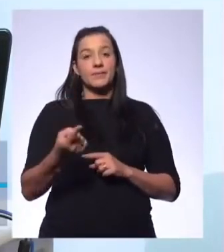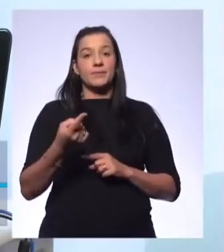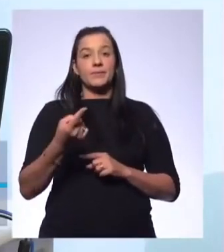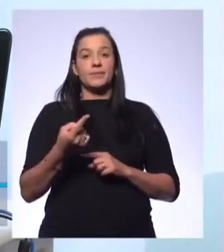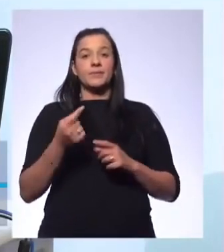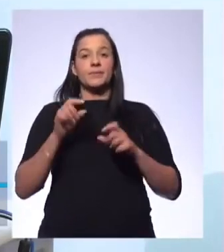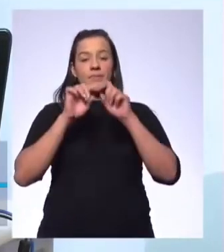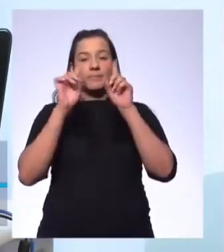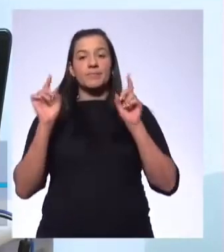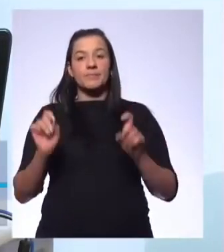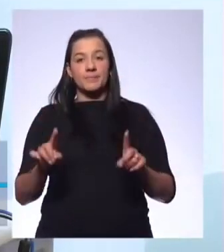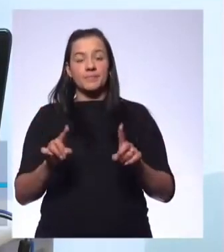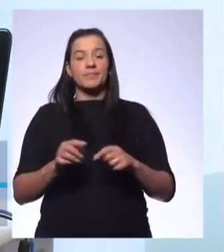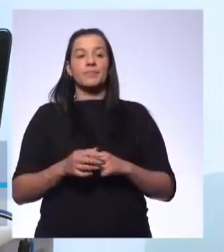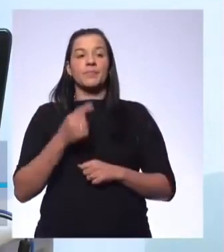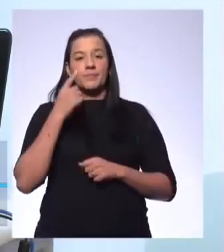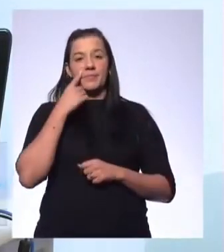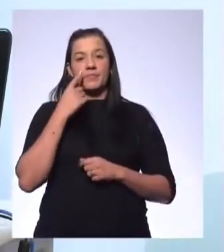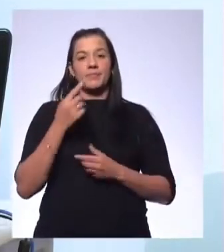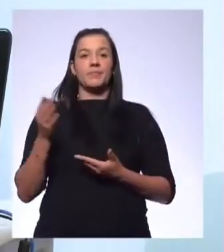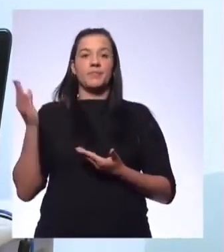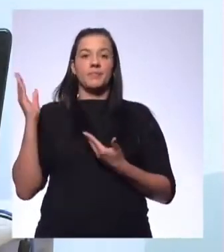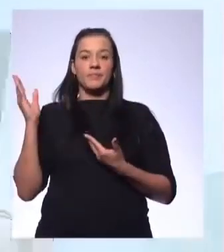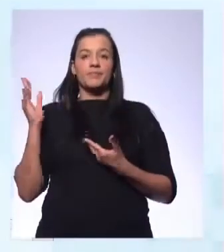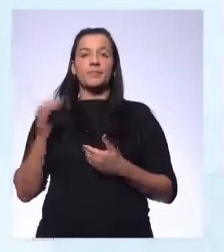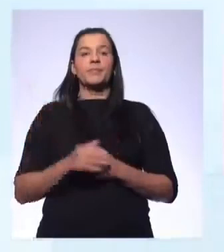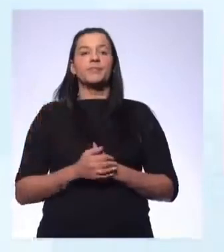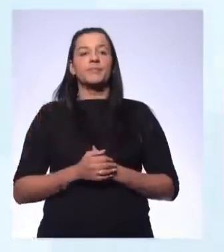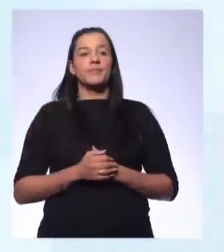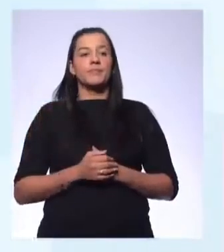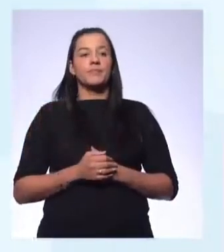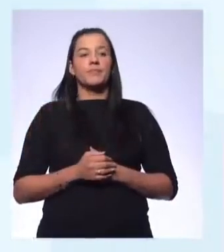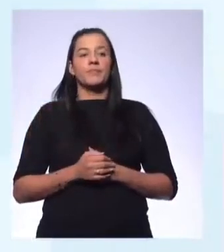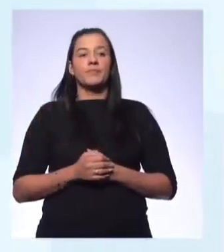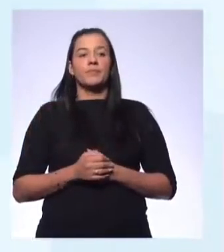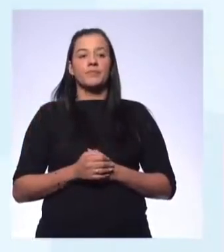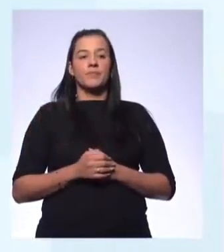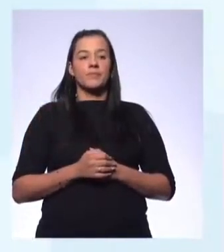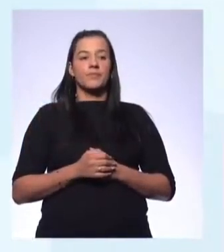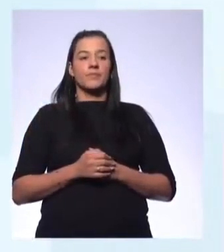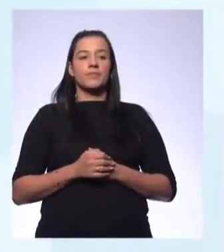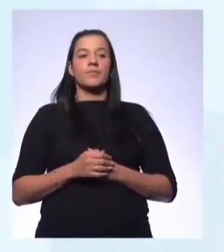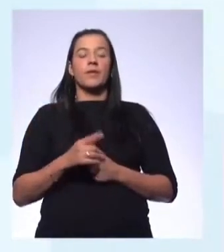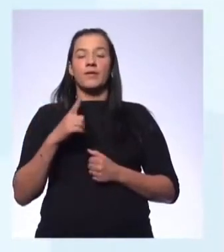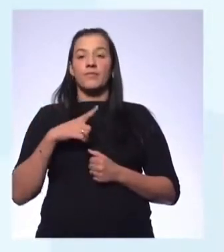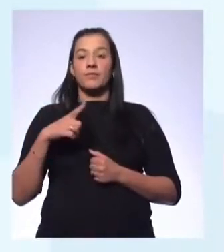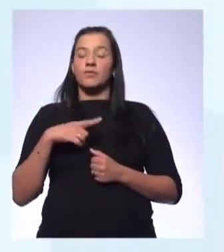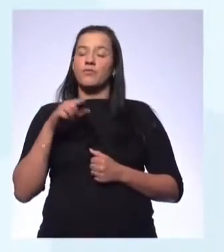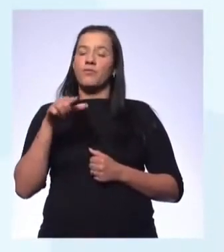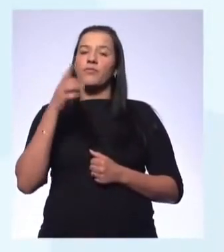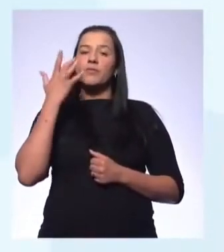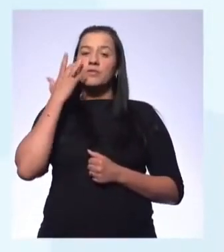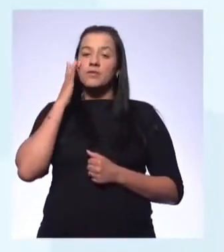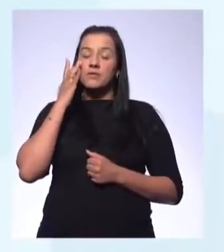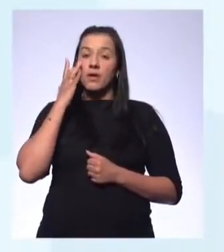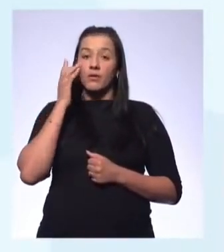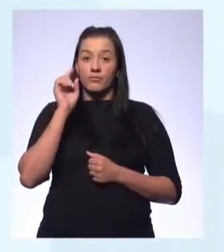de hipótese. Vamos dar uma olhadinha na nossa próxima tela? Então, vocês vão formular uma hipótese. O